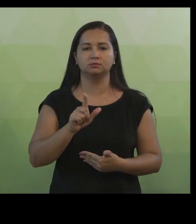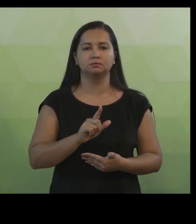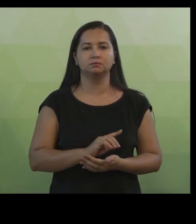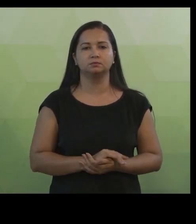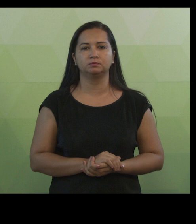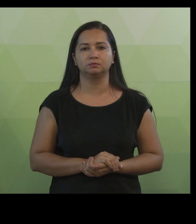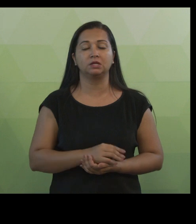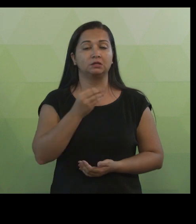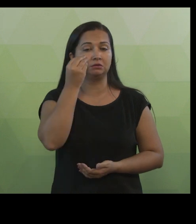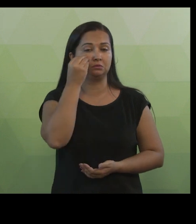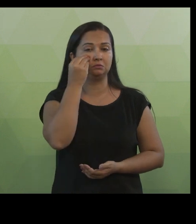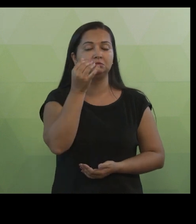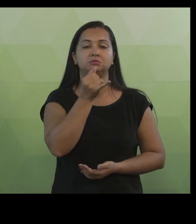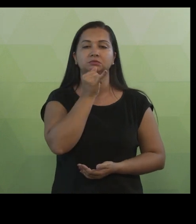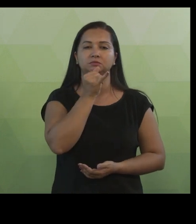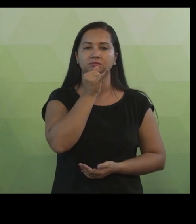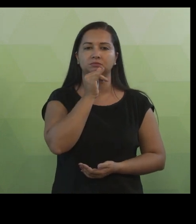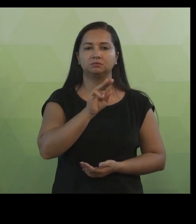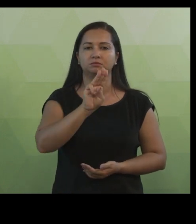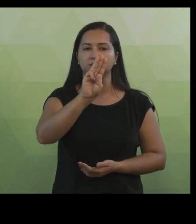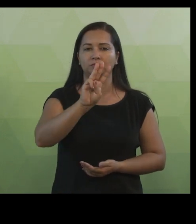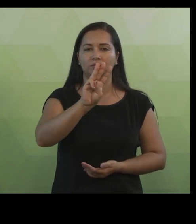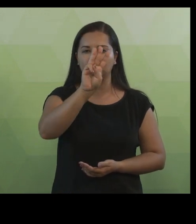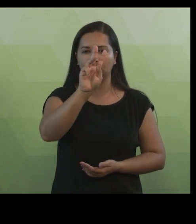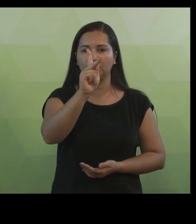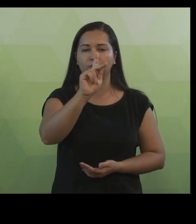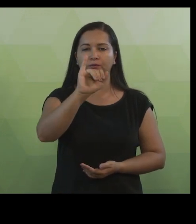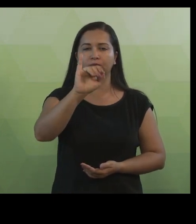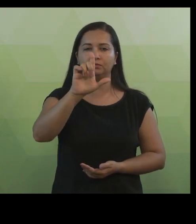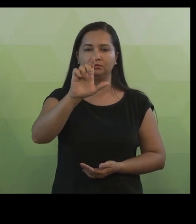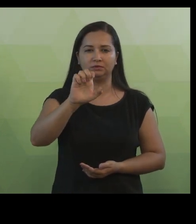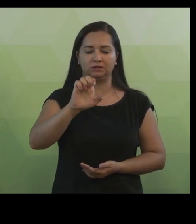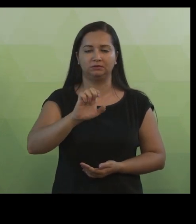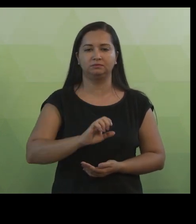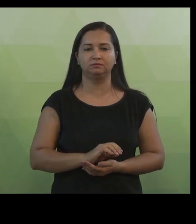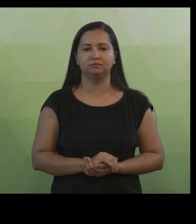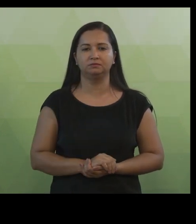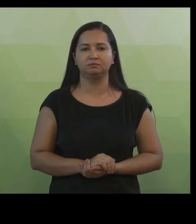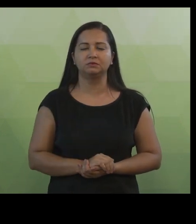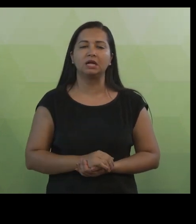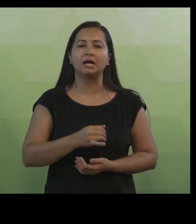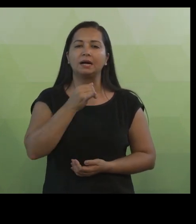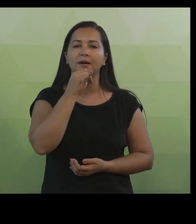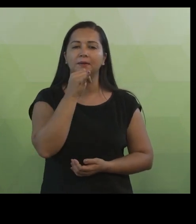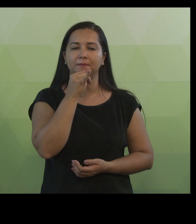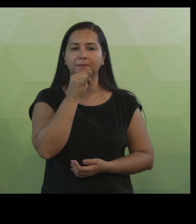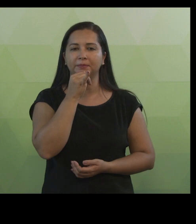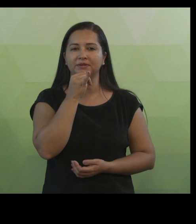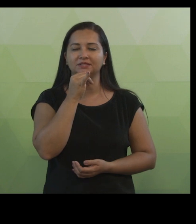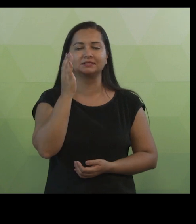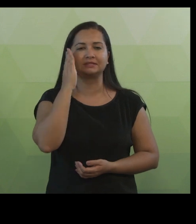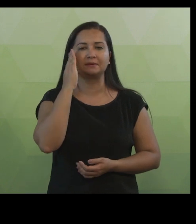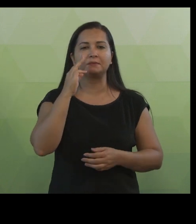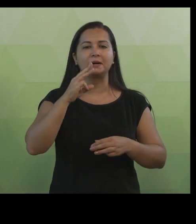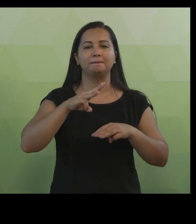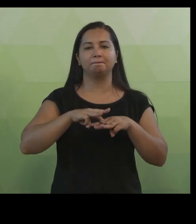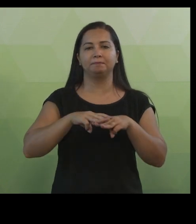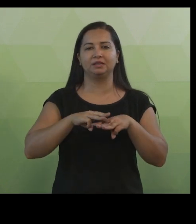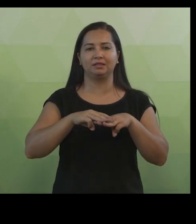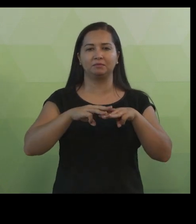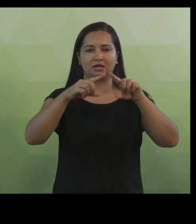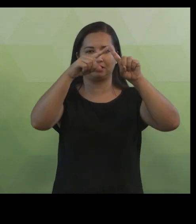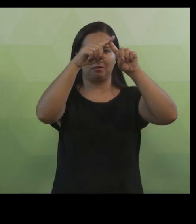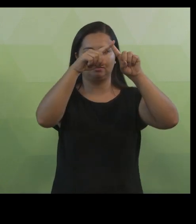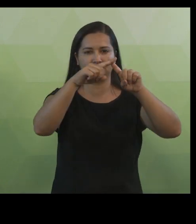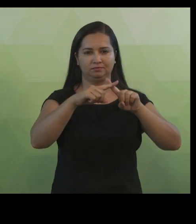estrutura. Então aqui nós temos o while, condição. Enquanto essa